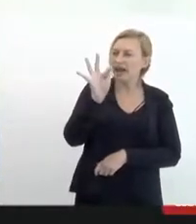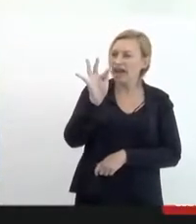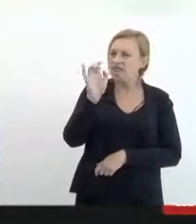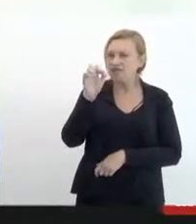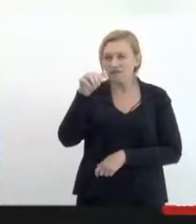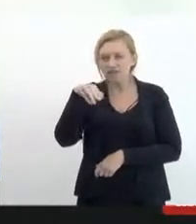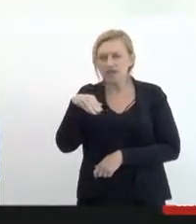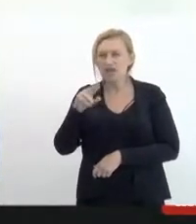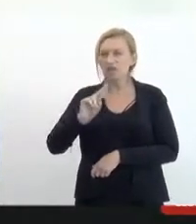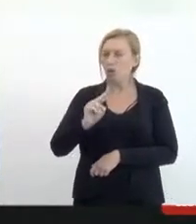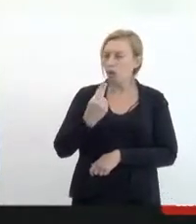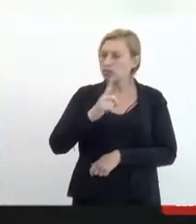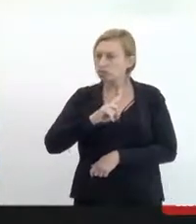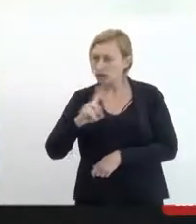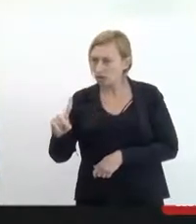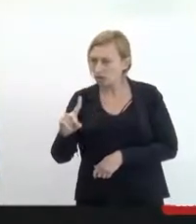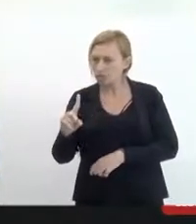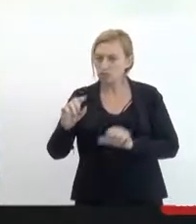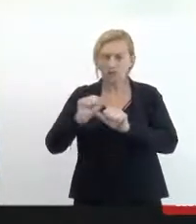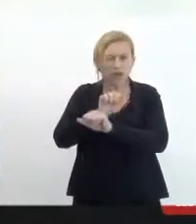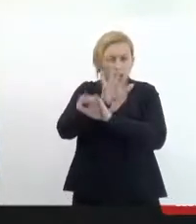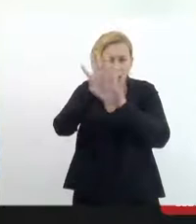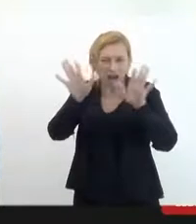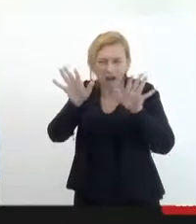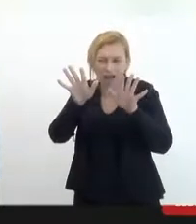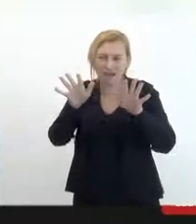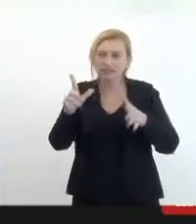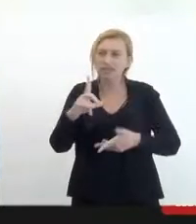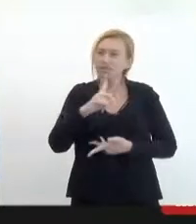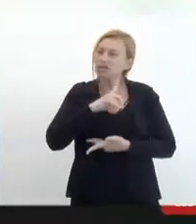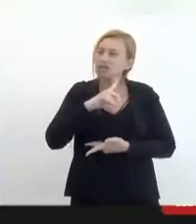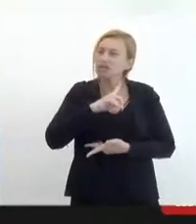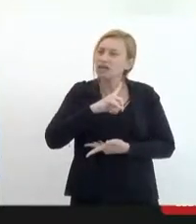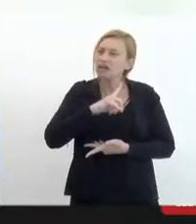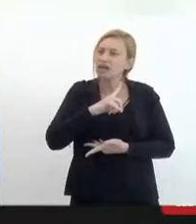disposição clara, né, de termos